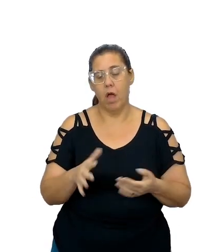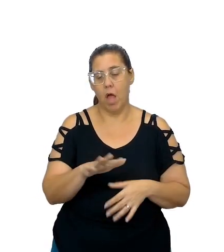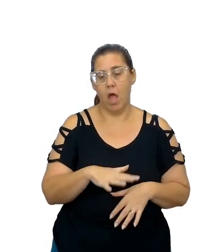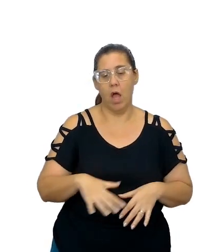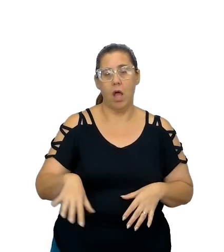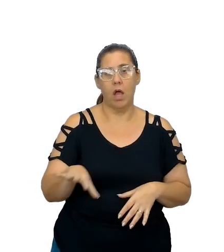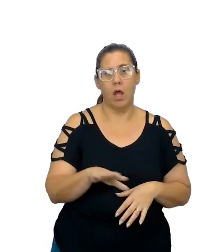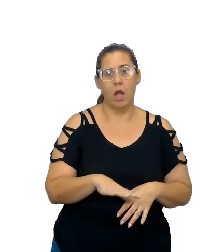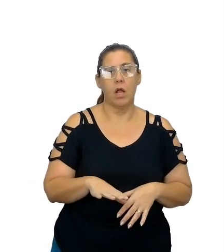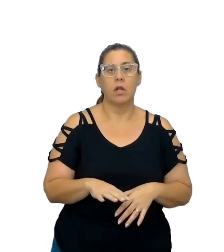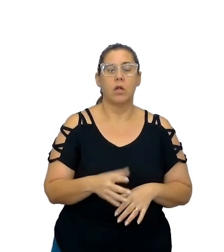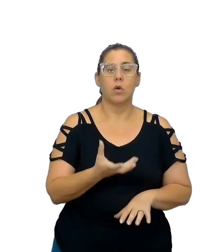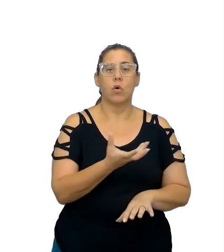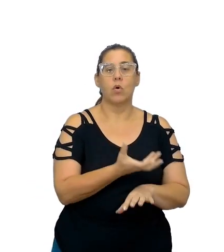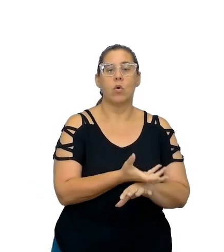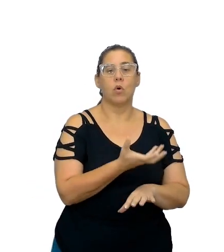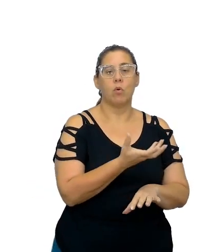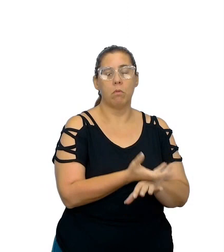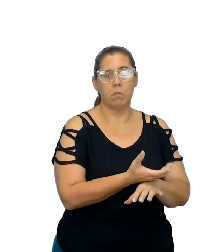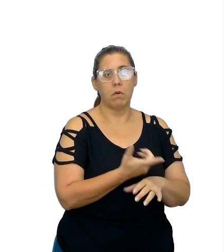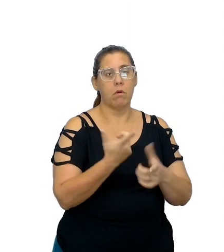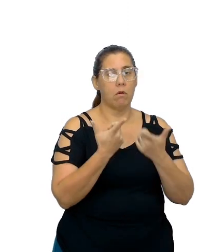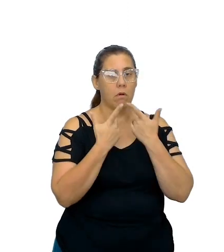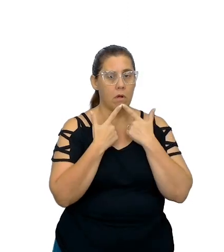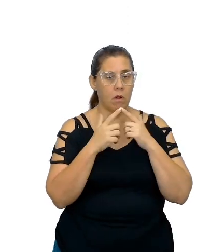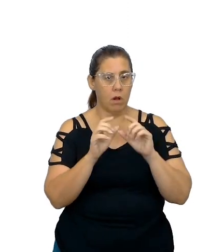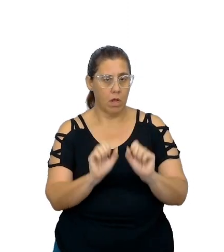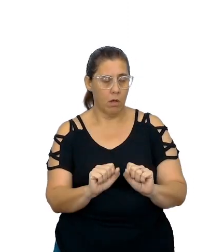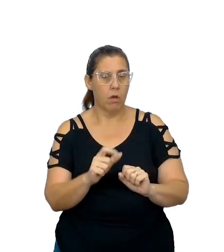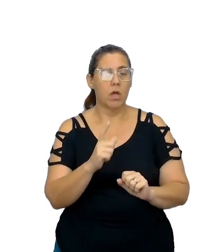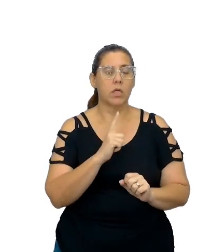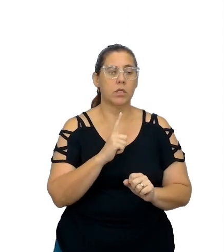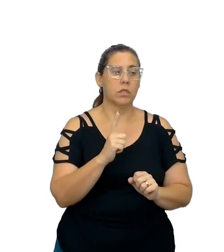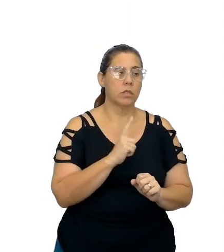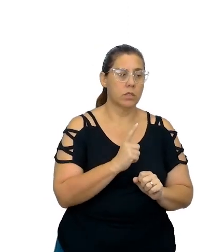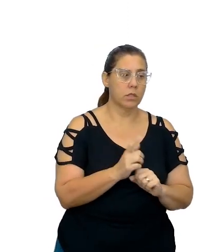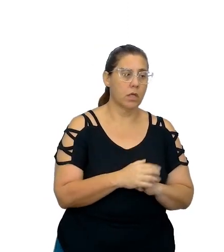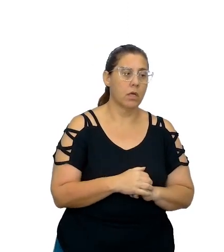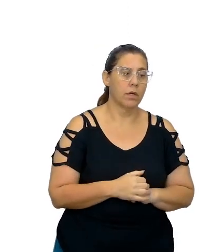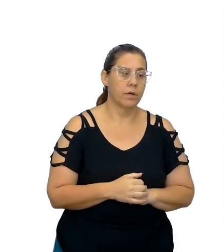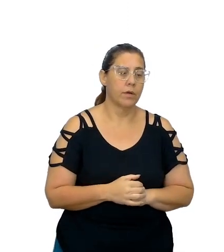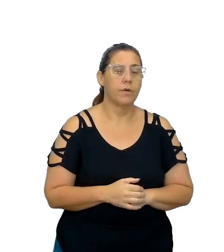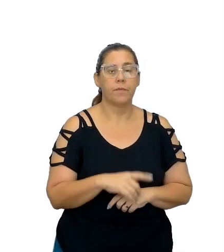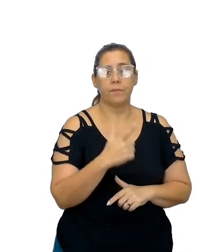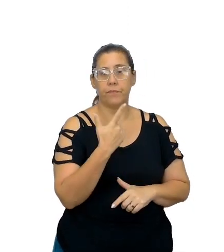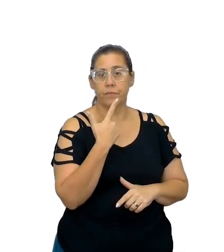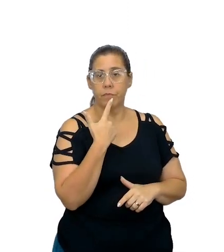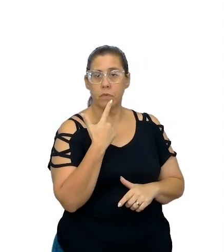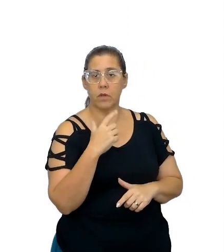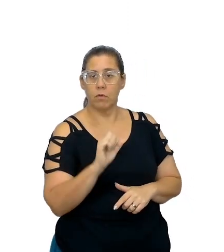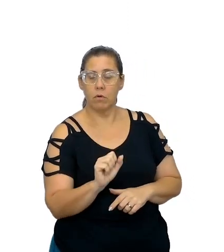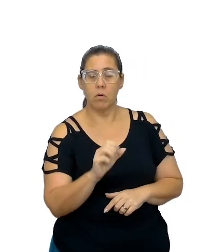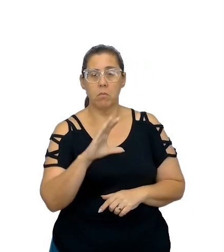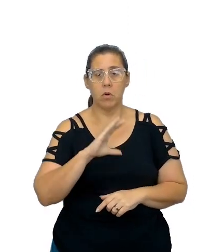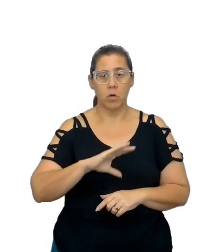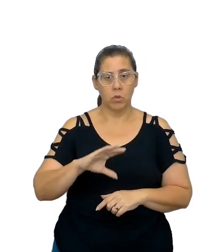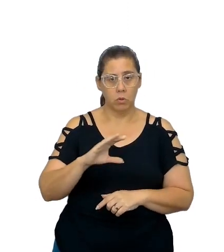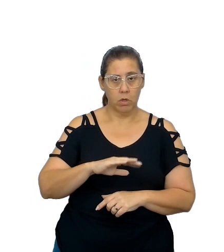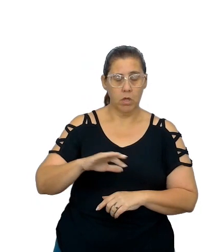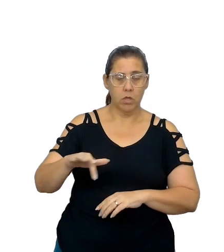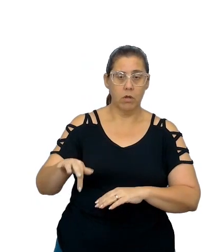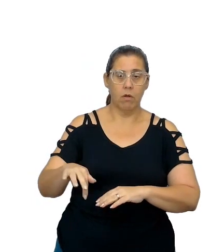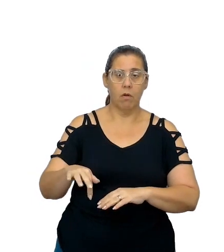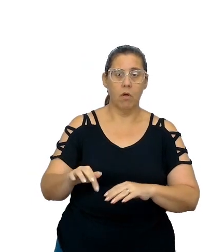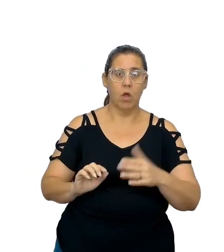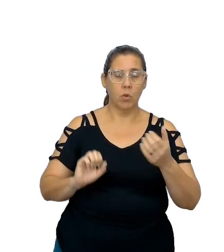área do componente, ou a área de linguagens e códigos, que compõe-se de língua portuguesa, educação física, arte